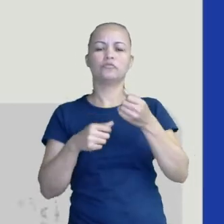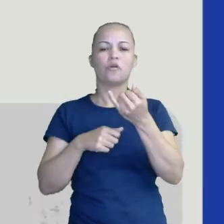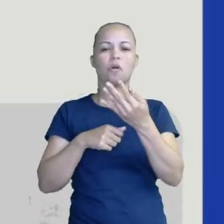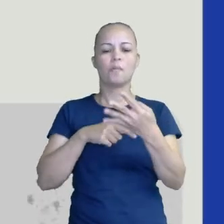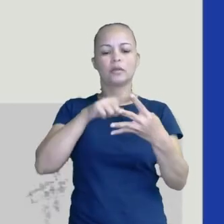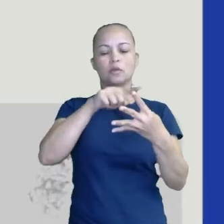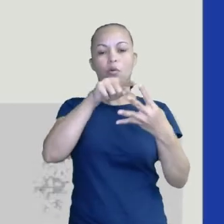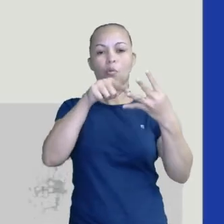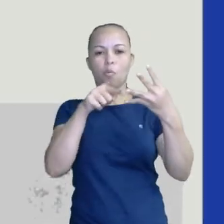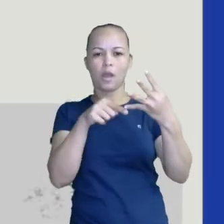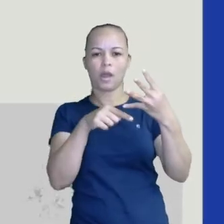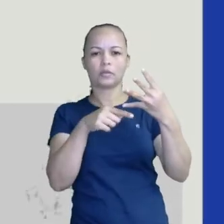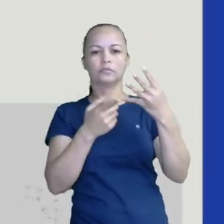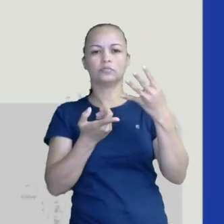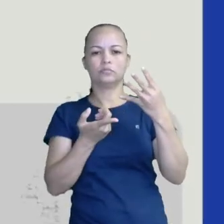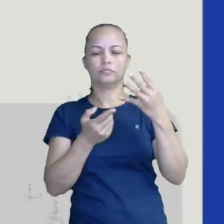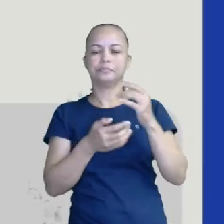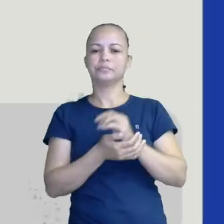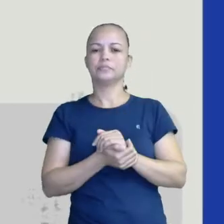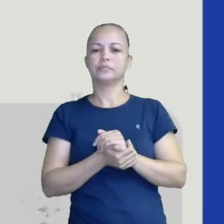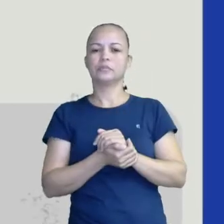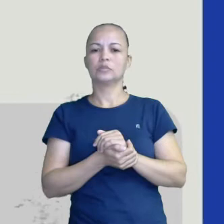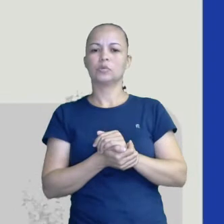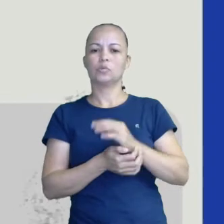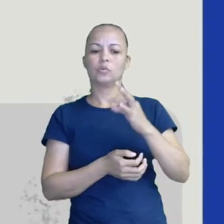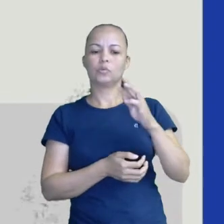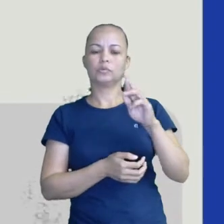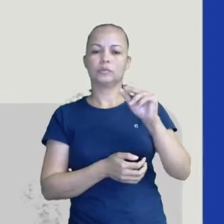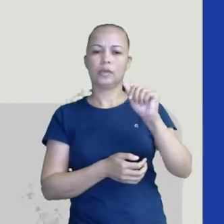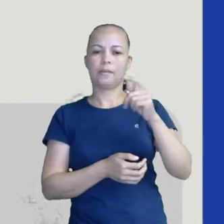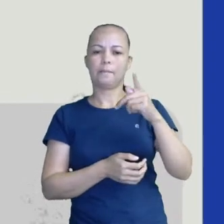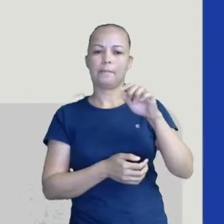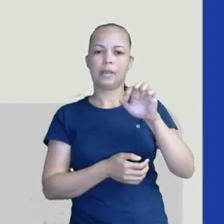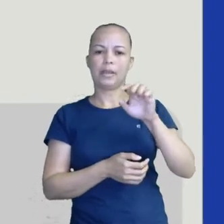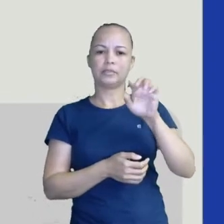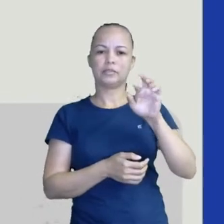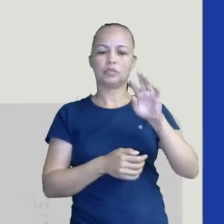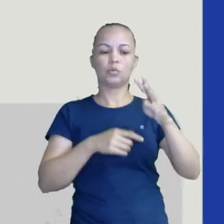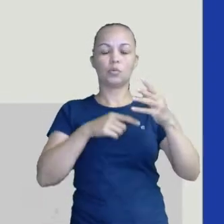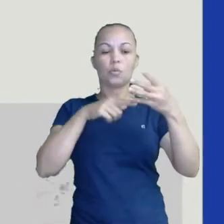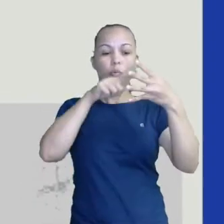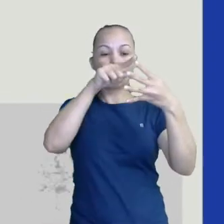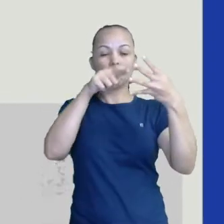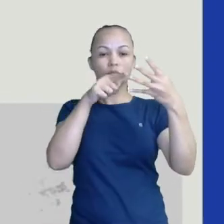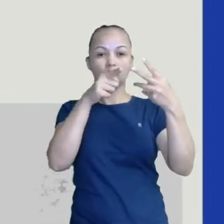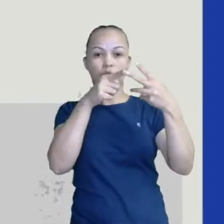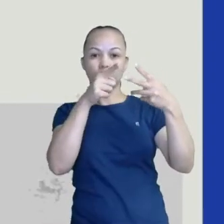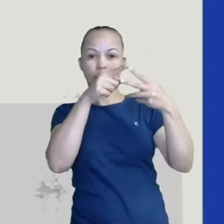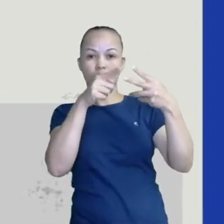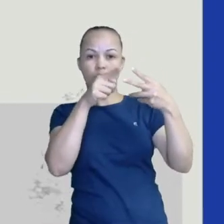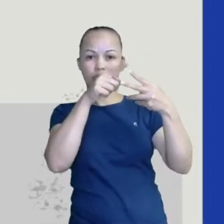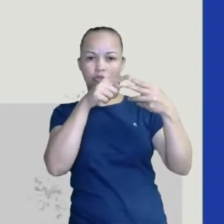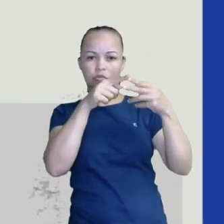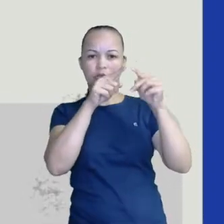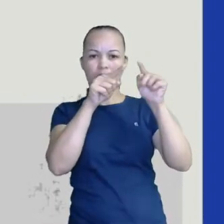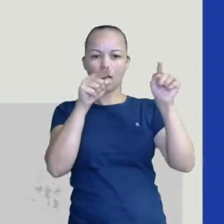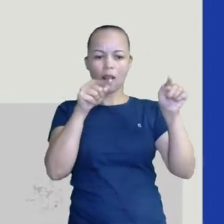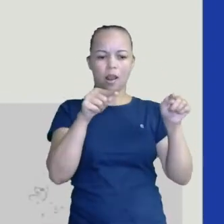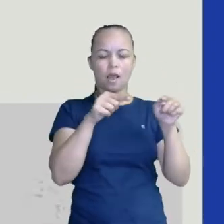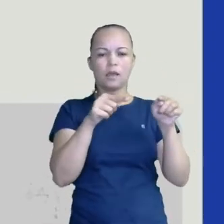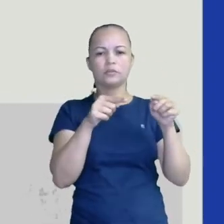por quatro lados Ultra Pese é um quadrilátero que possui dois lados e duas vagas